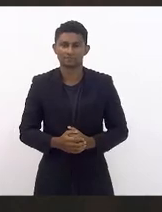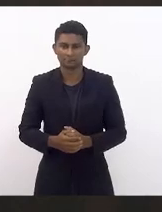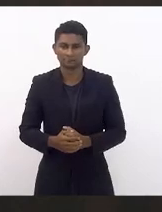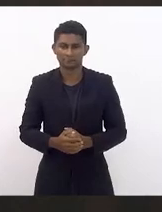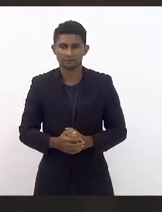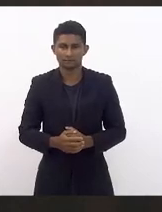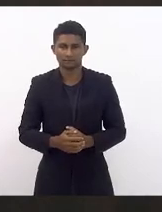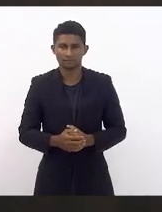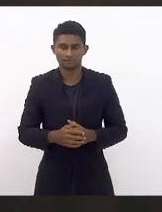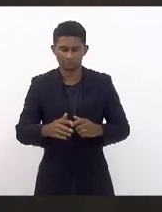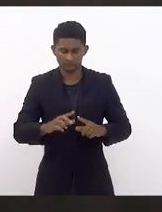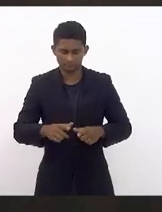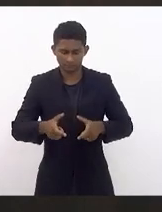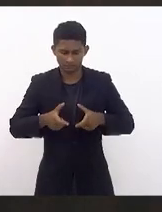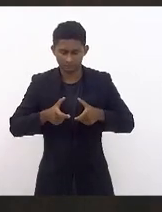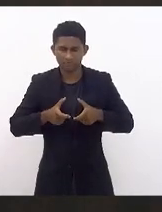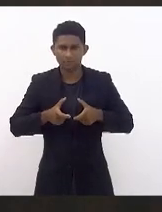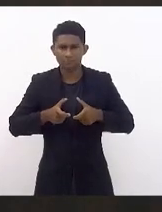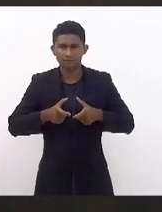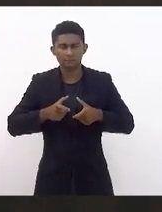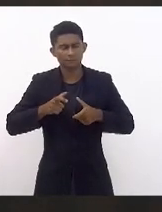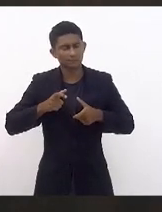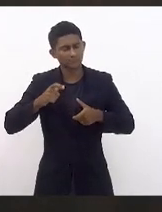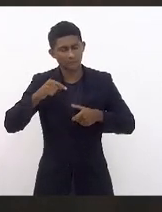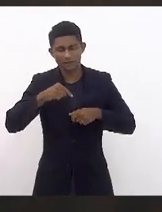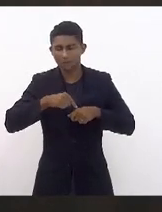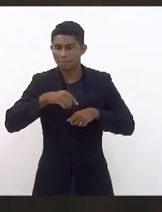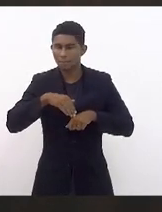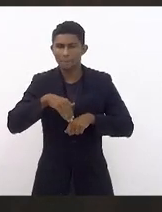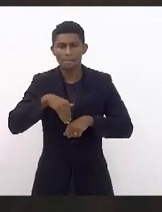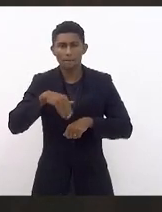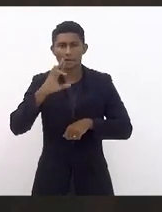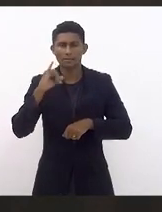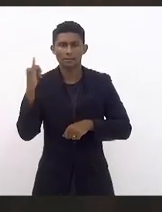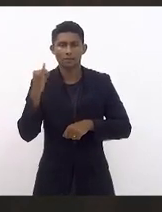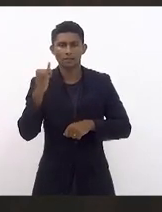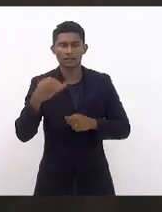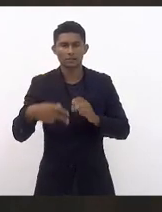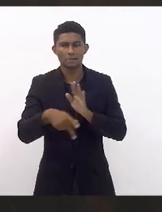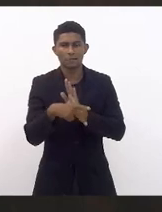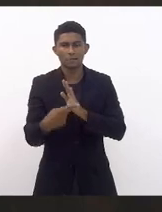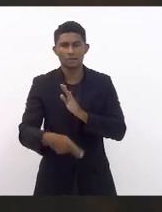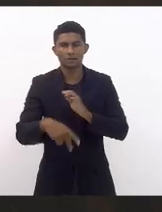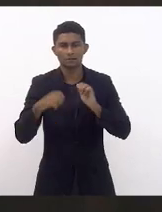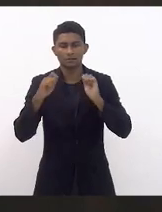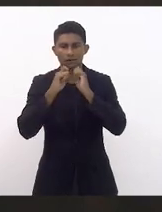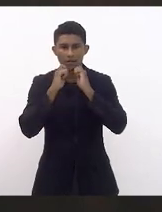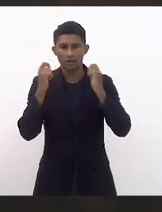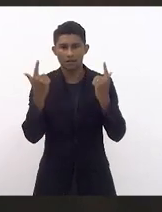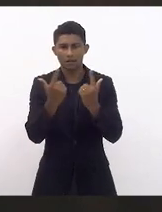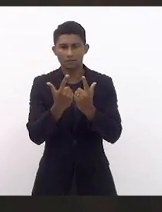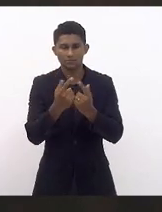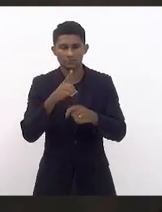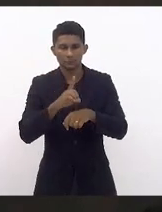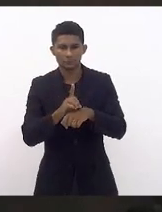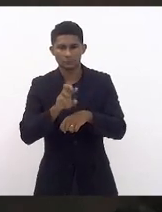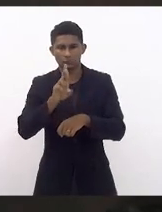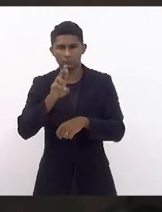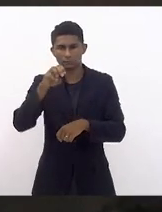mais alta comenda desta Casa Legislativa ao Dr. Mário